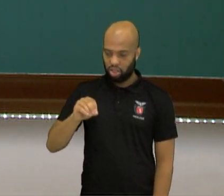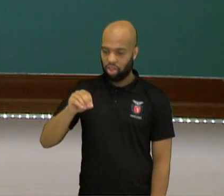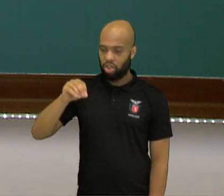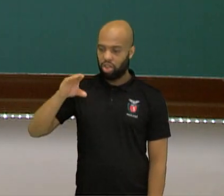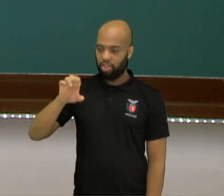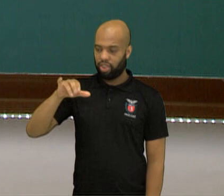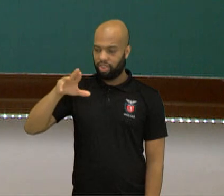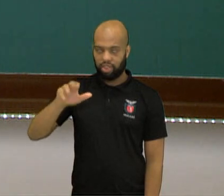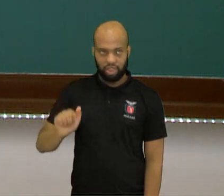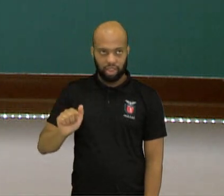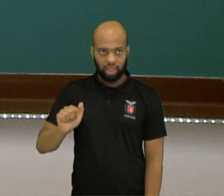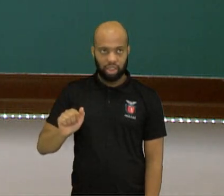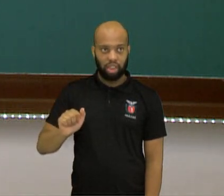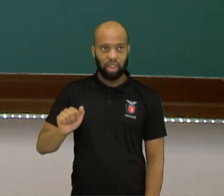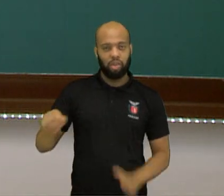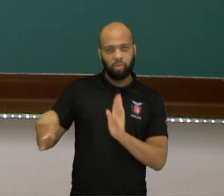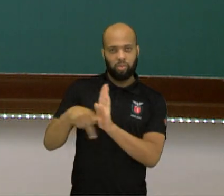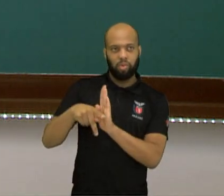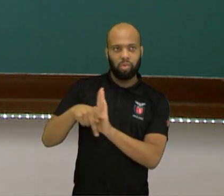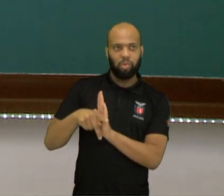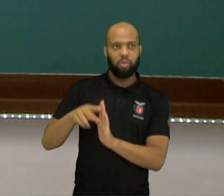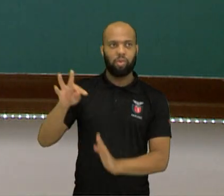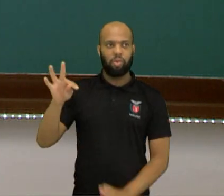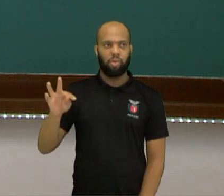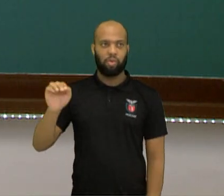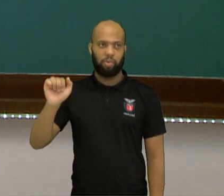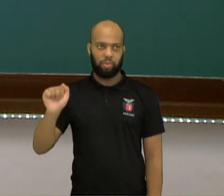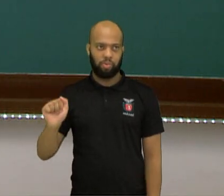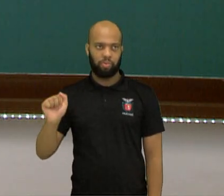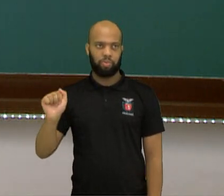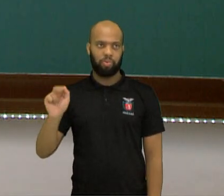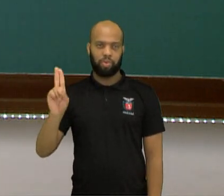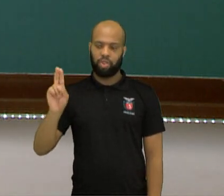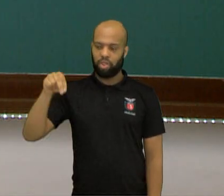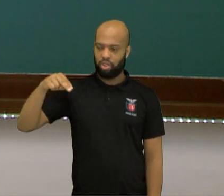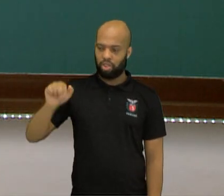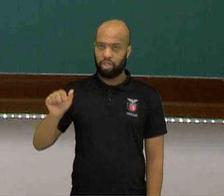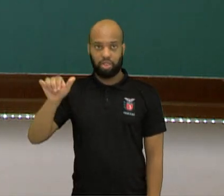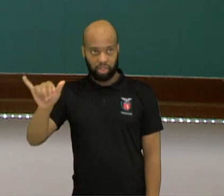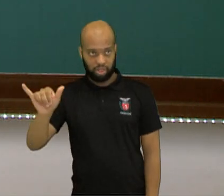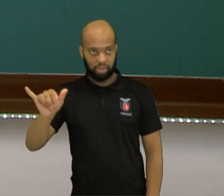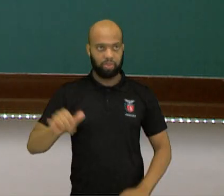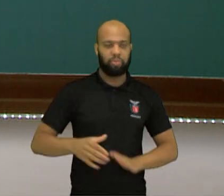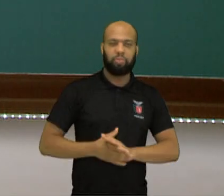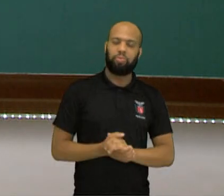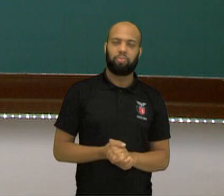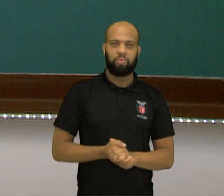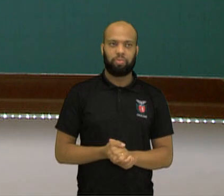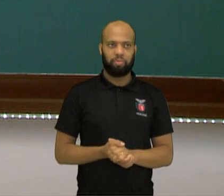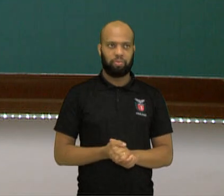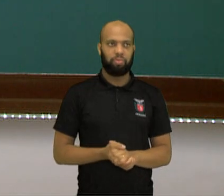as reticências aqui, mas você escreve aí no seu caderno. Conheci inocência de Toné.